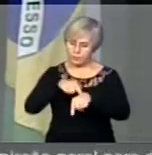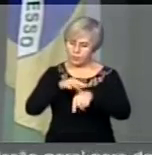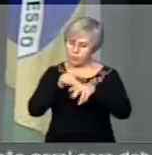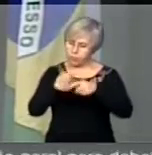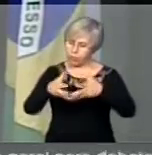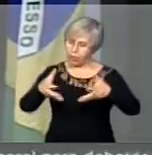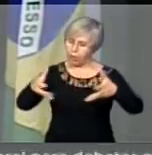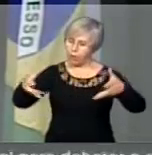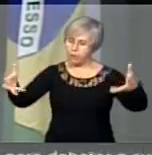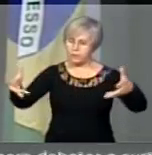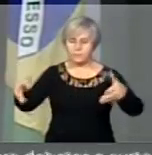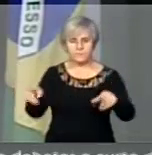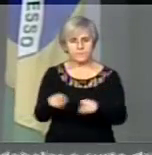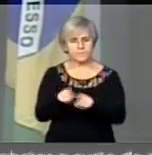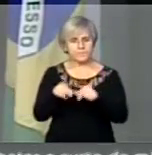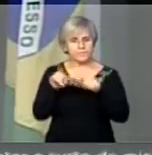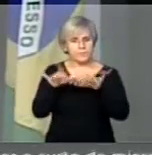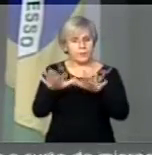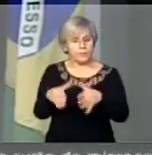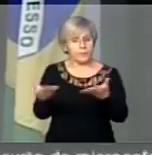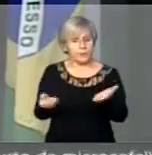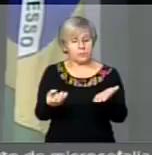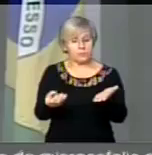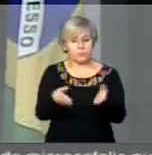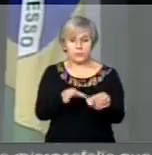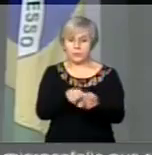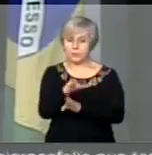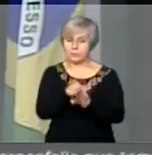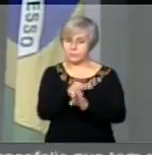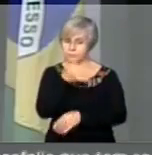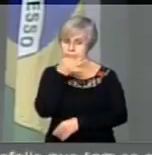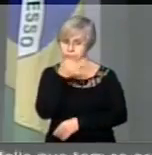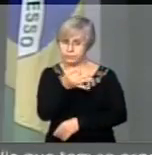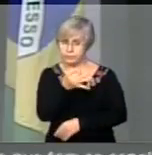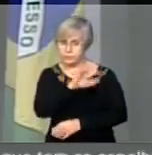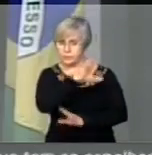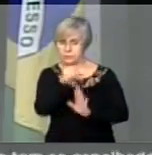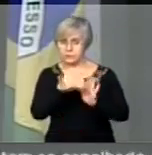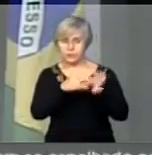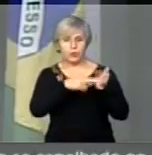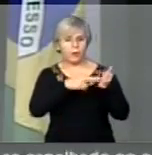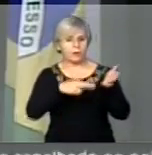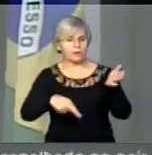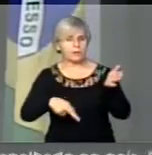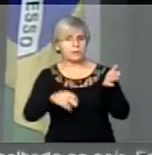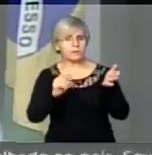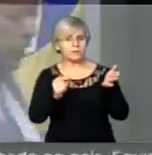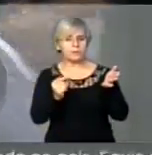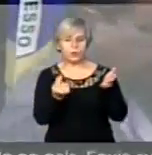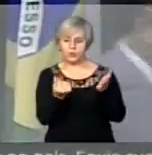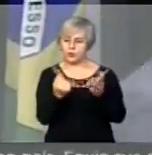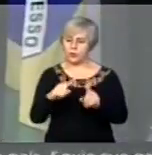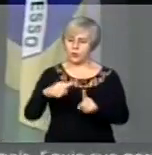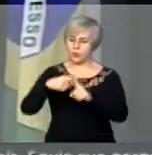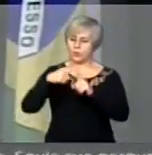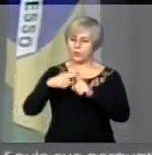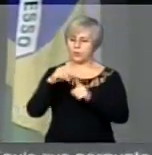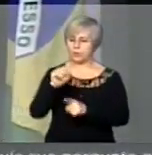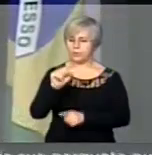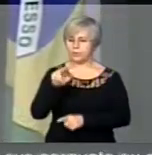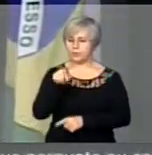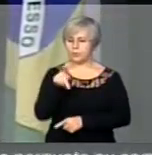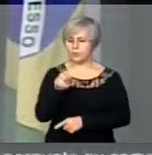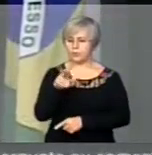e ficamos com a sugestão de colocar na redação que o superávit primário,